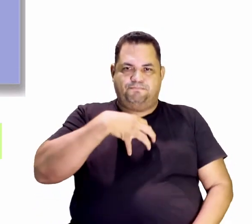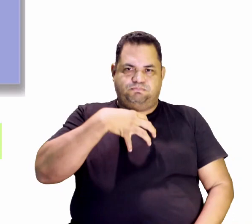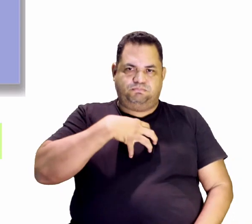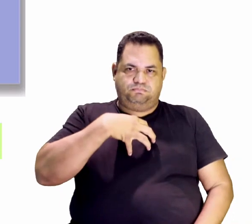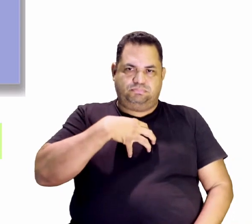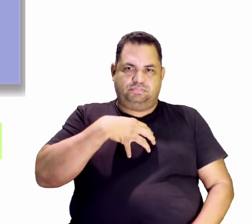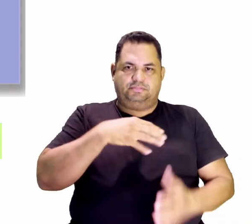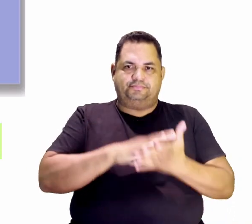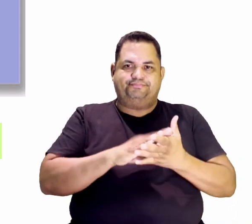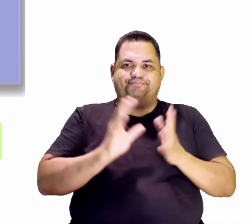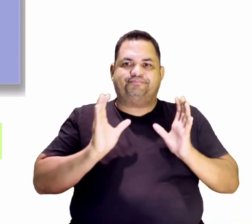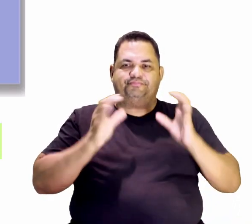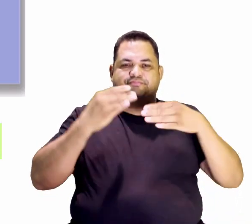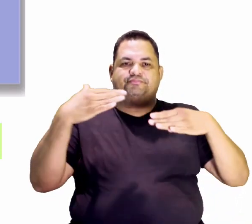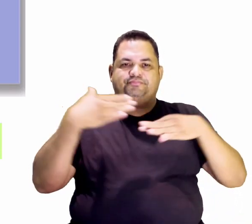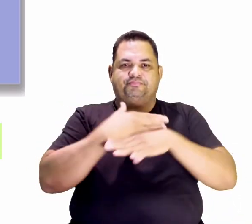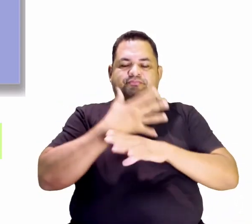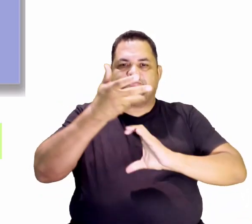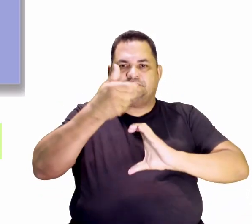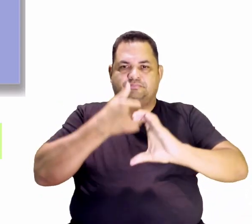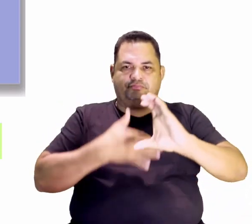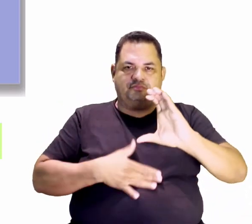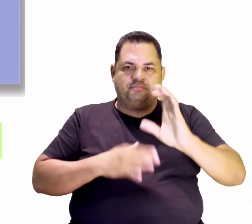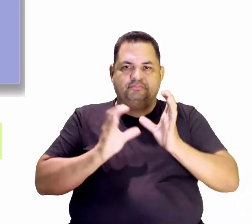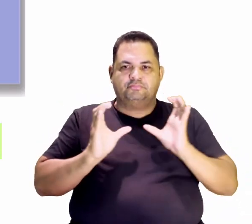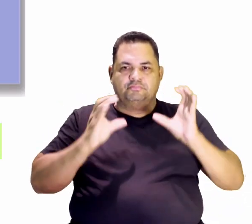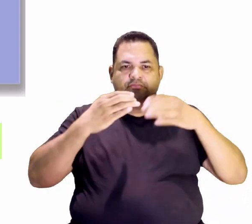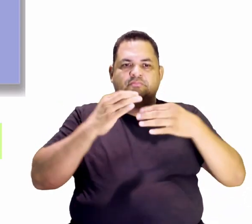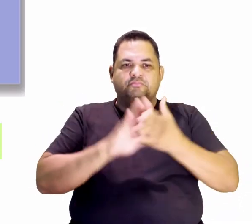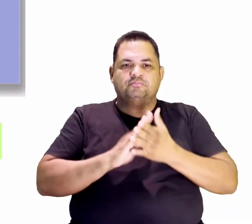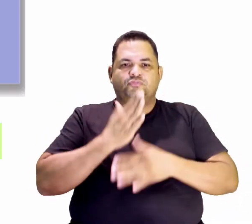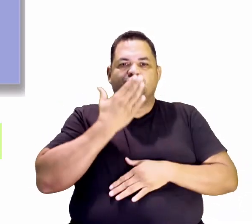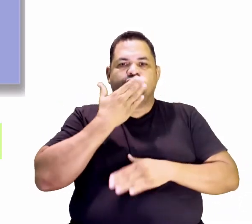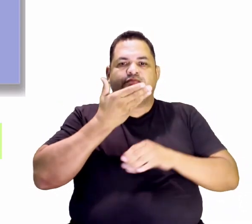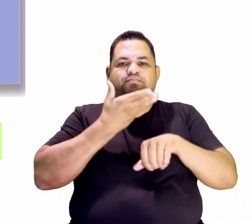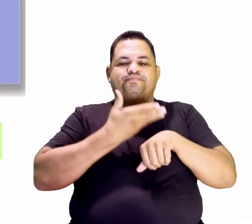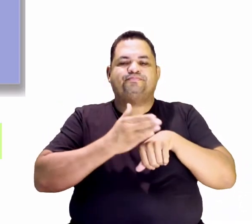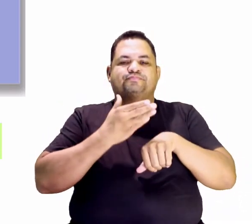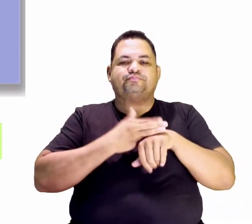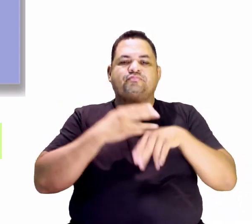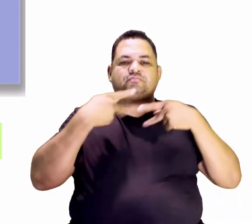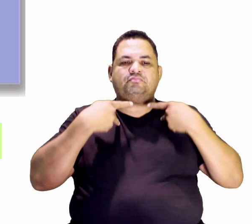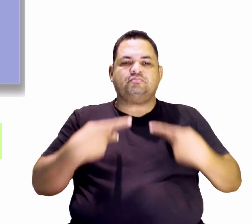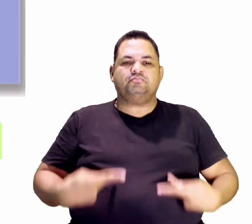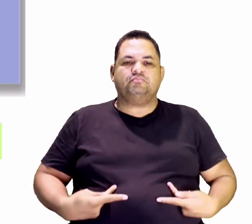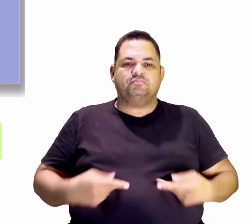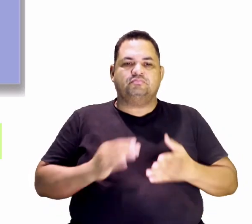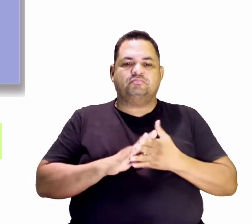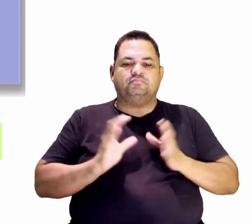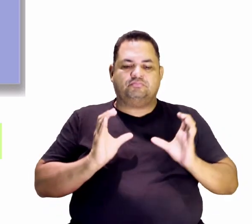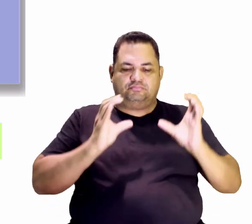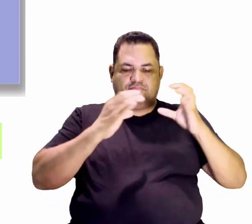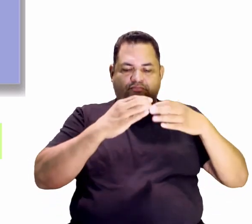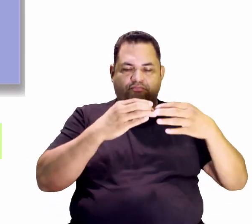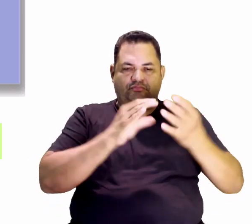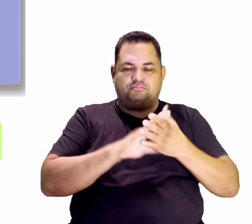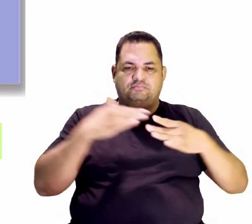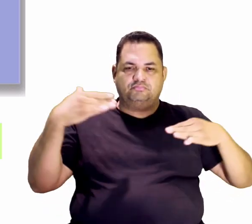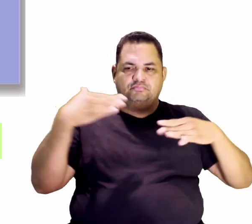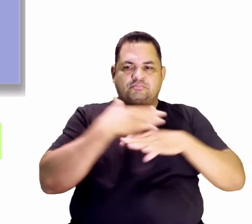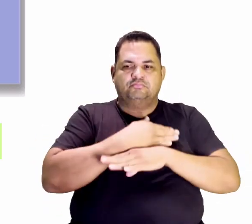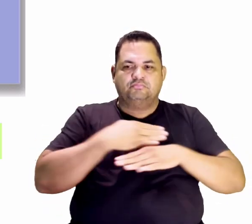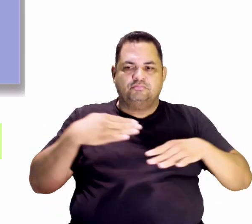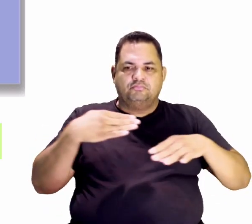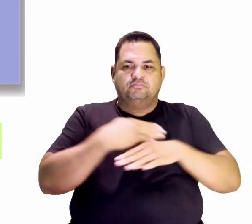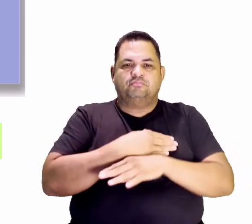urbanas, as características das tribos, os tipos e práticas corporais nas tribos urbanas, as tribos